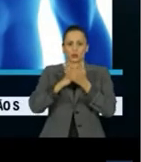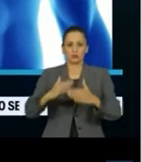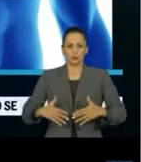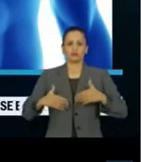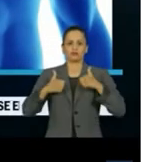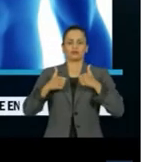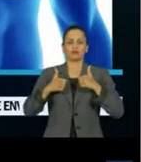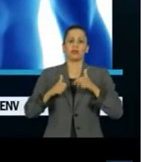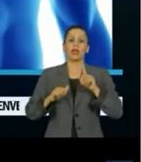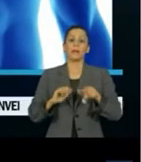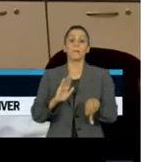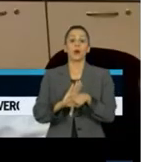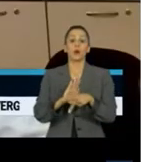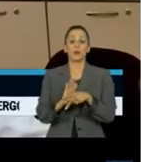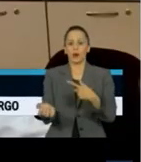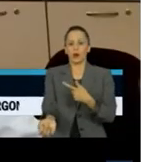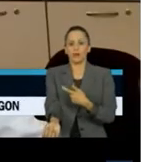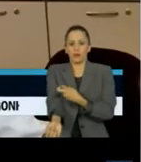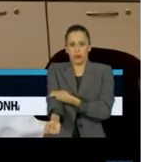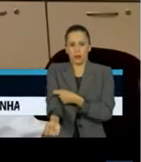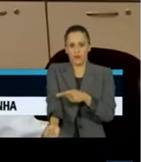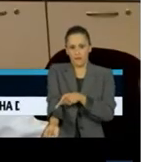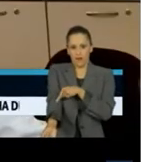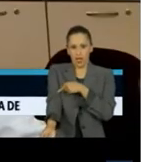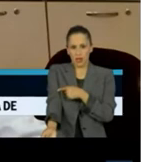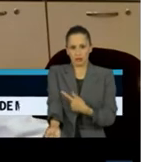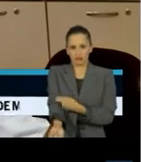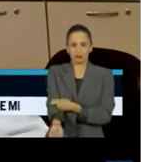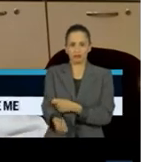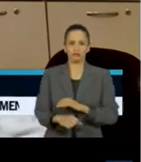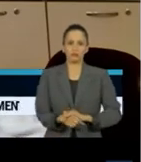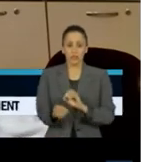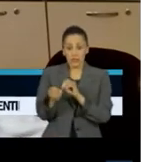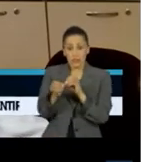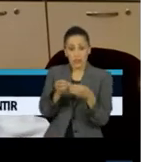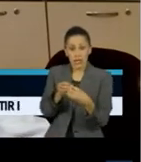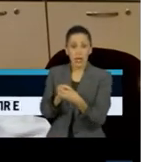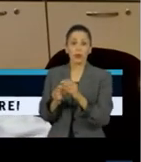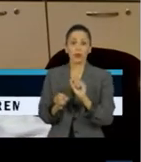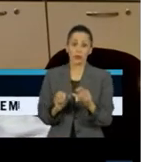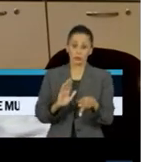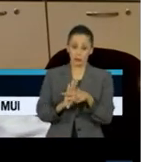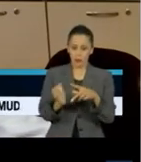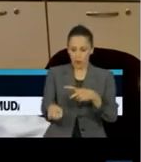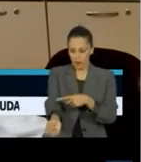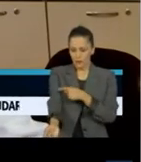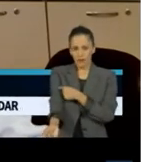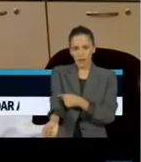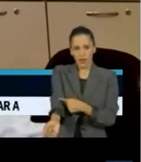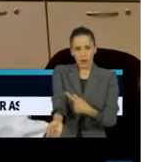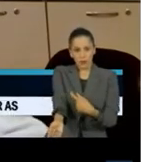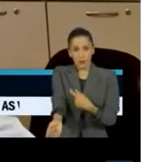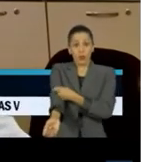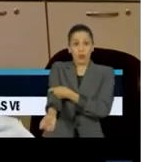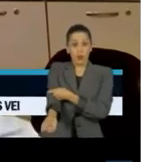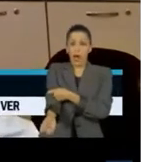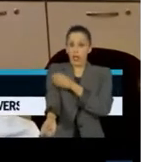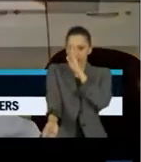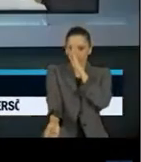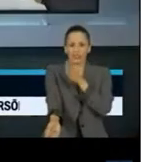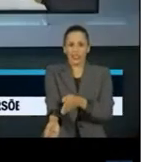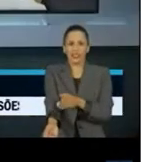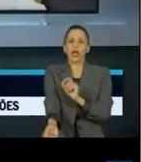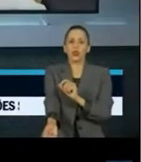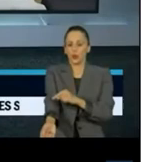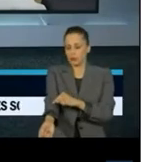por via endovenosa. As células, ao serem injetadas por via endovenosa, o órgão de